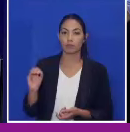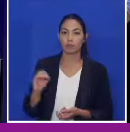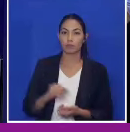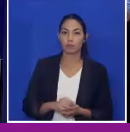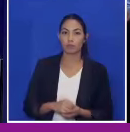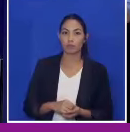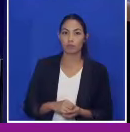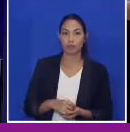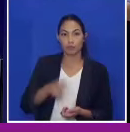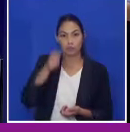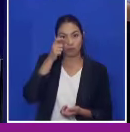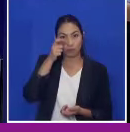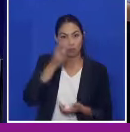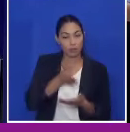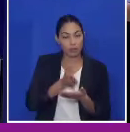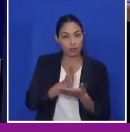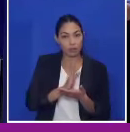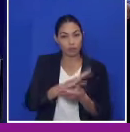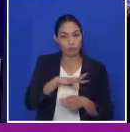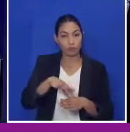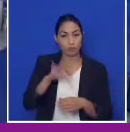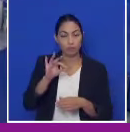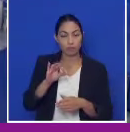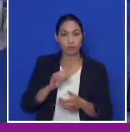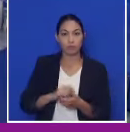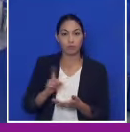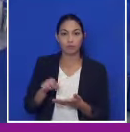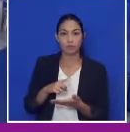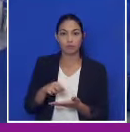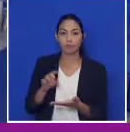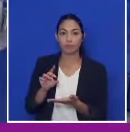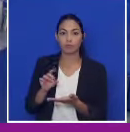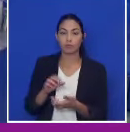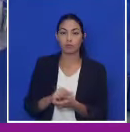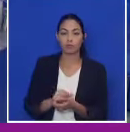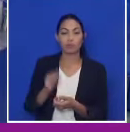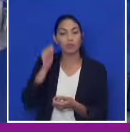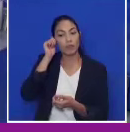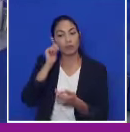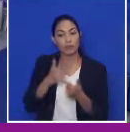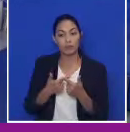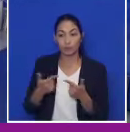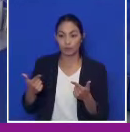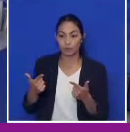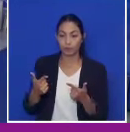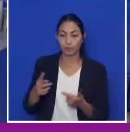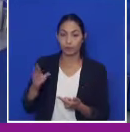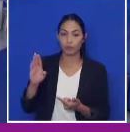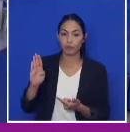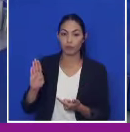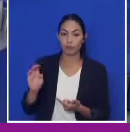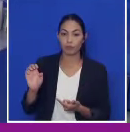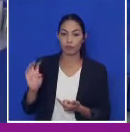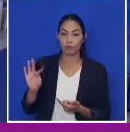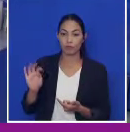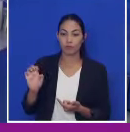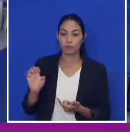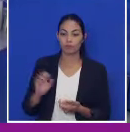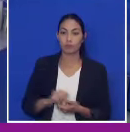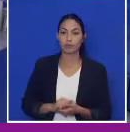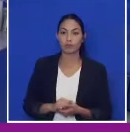conferir, validar cada procedimento deste sorteio da Loto Fácil. Nossa garota da sorte hoje, a Beth, tudo